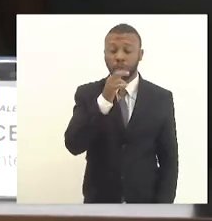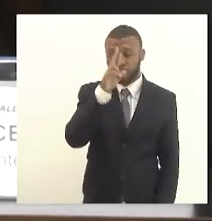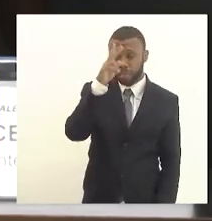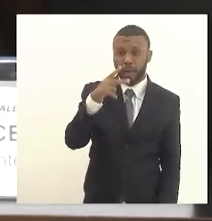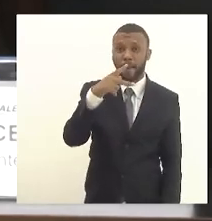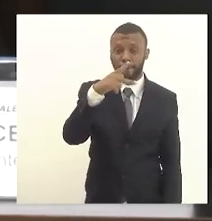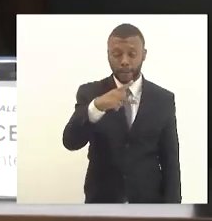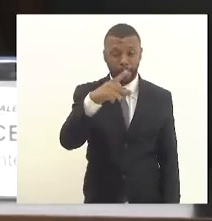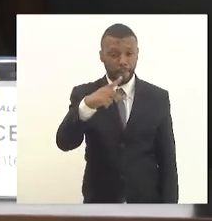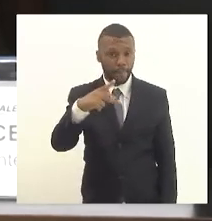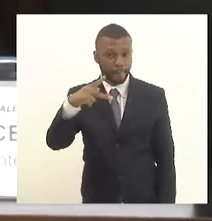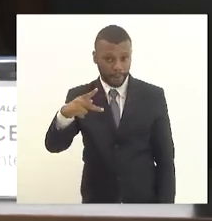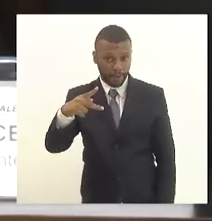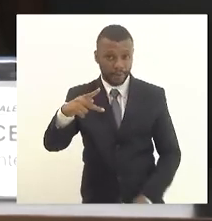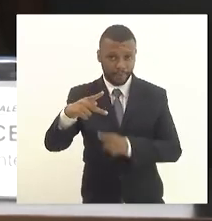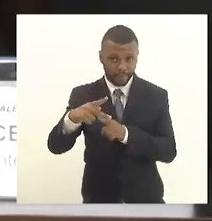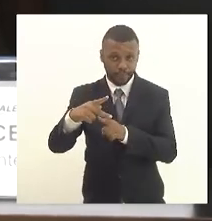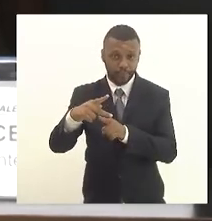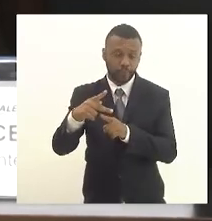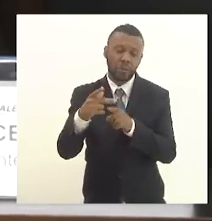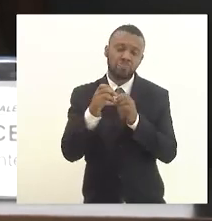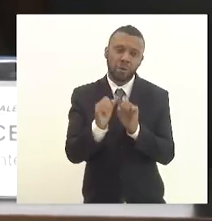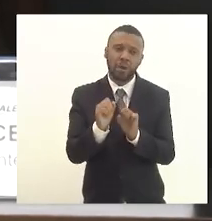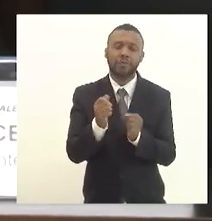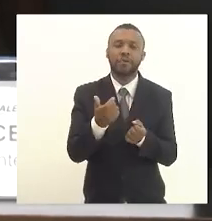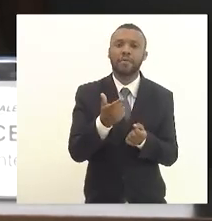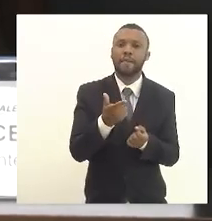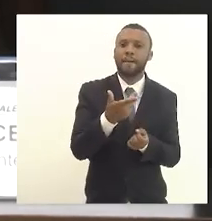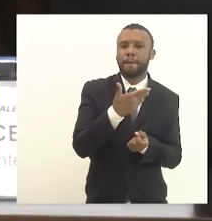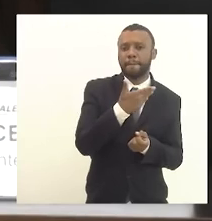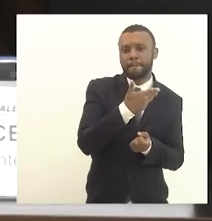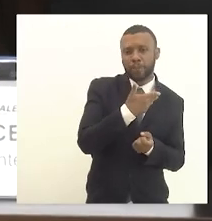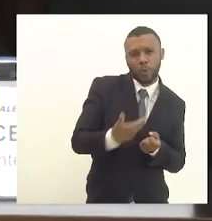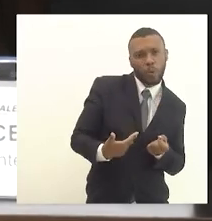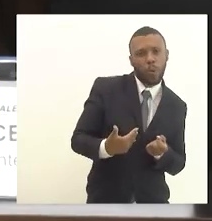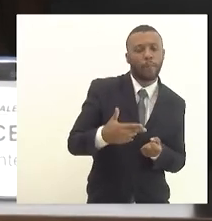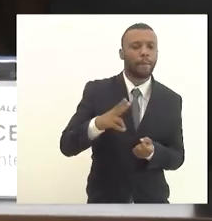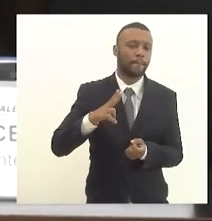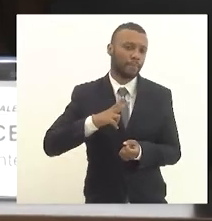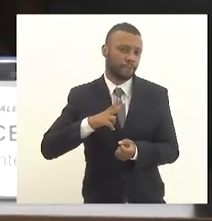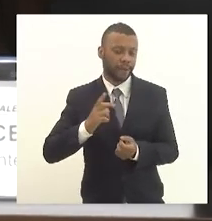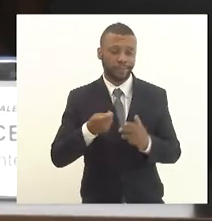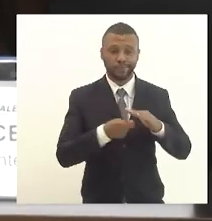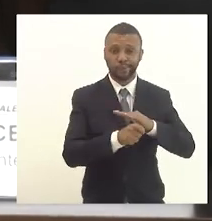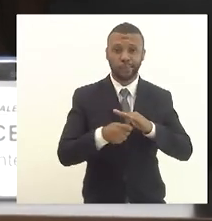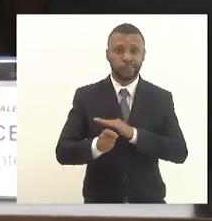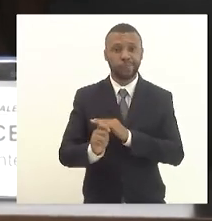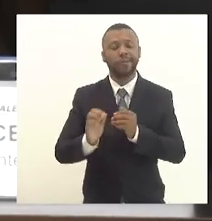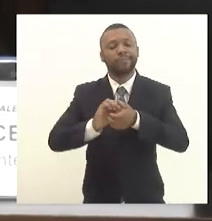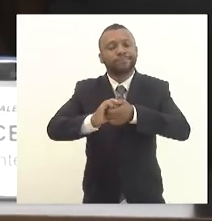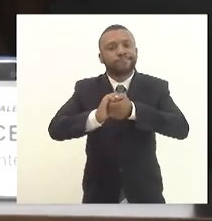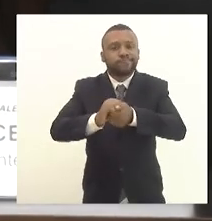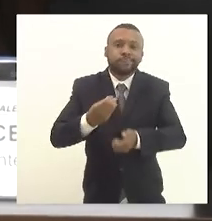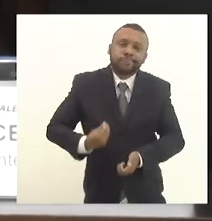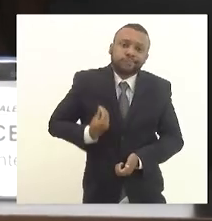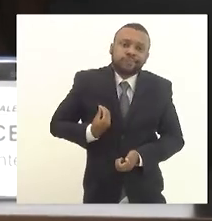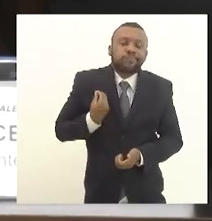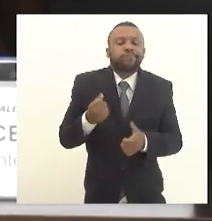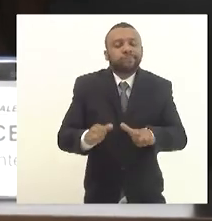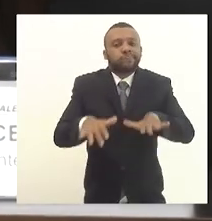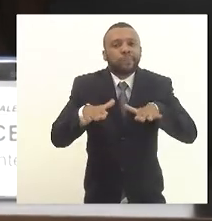PPP, tanto privado como público. Saudar aqui os presentes, agradecer a todas e